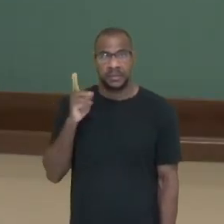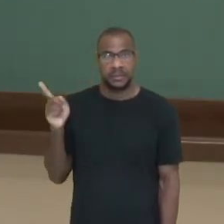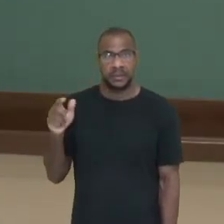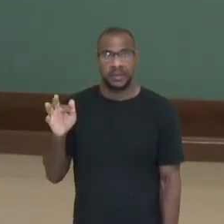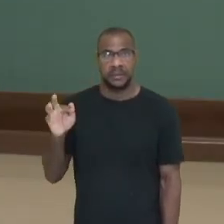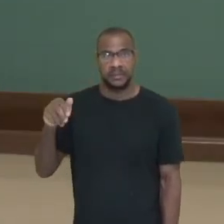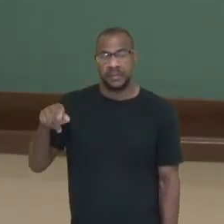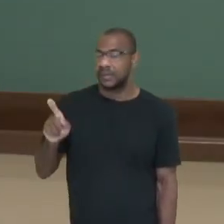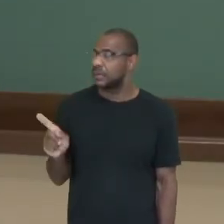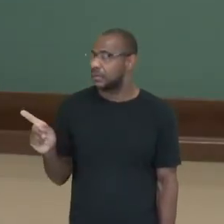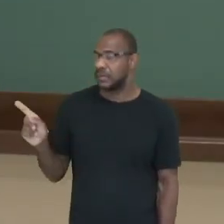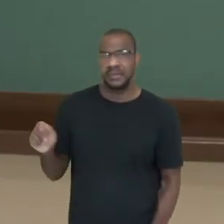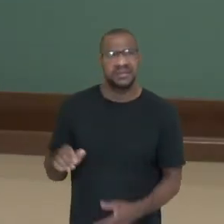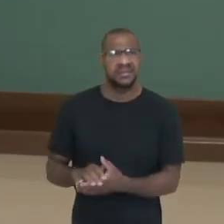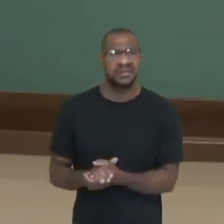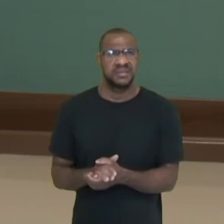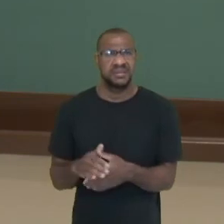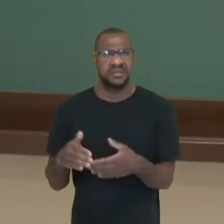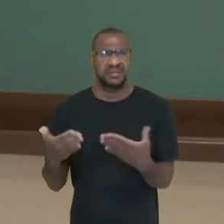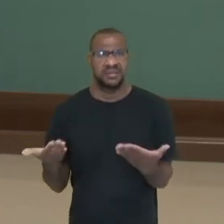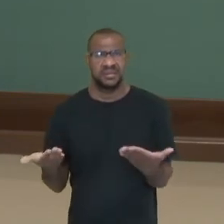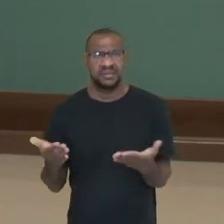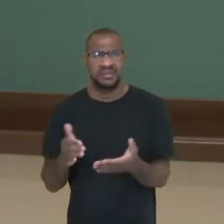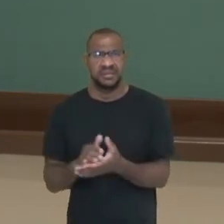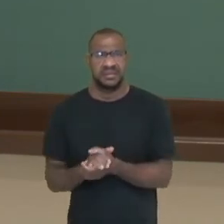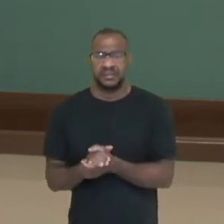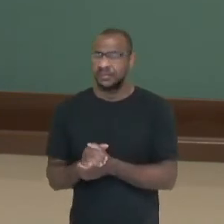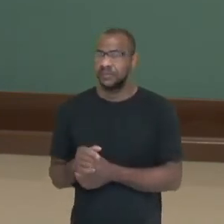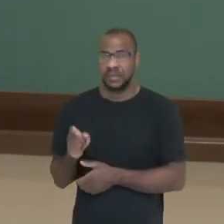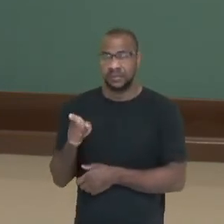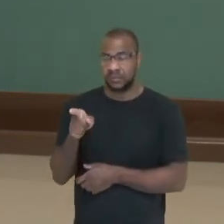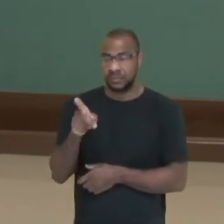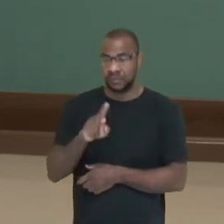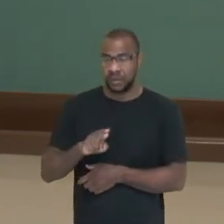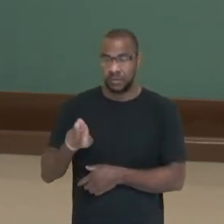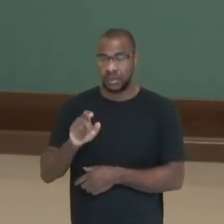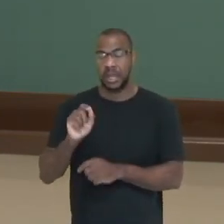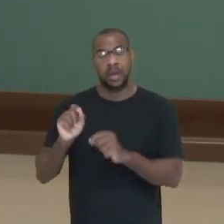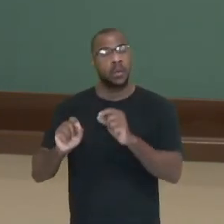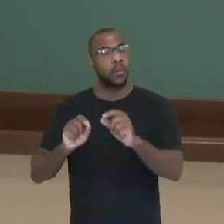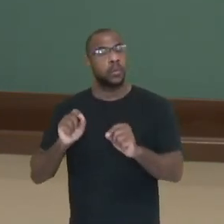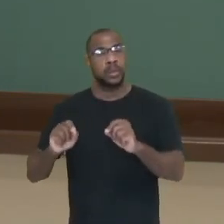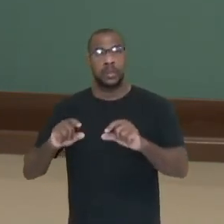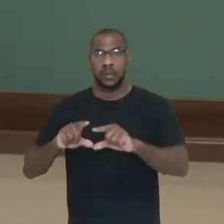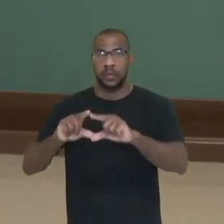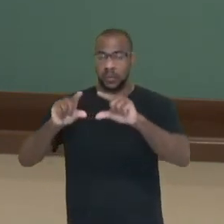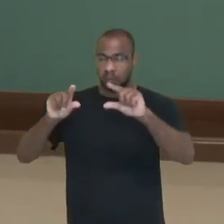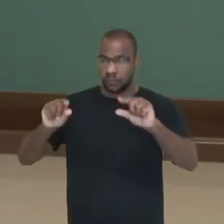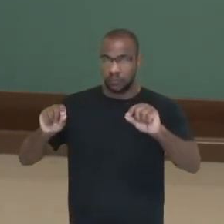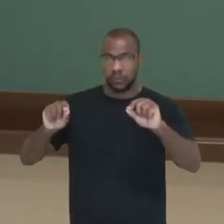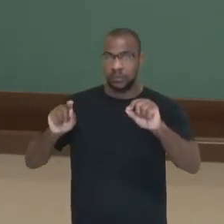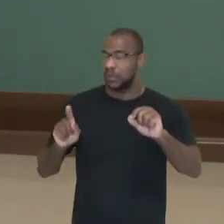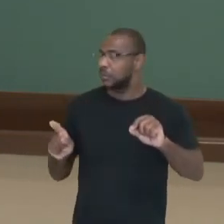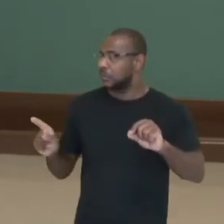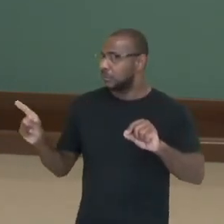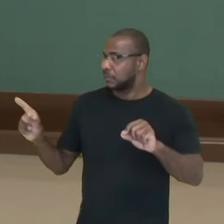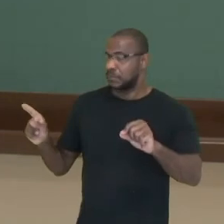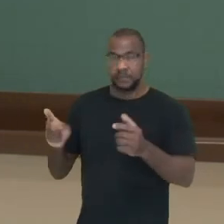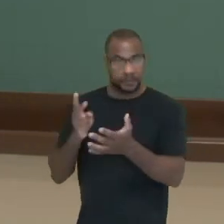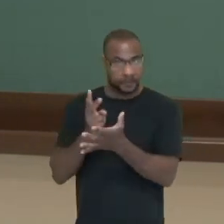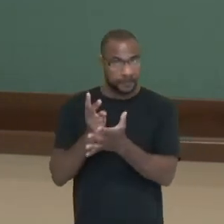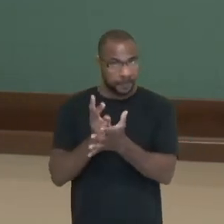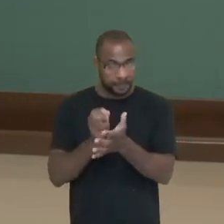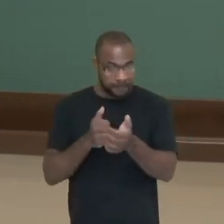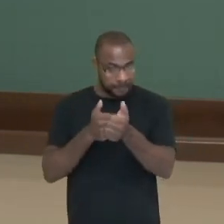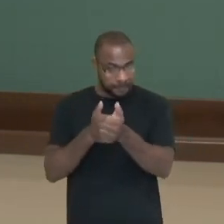10, a frequência do quinquagésimo é 50 vezes a frequência do primeiro. 50 vezes 10,